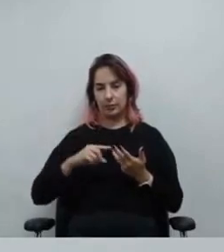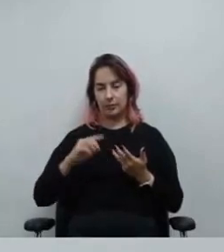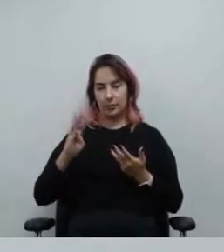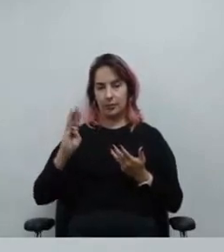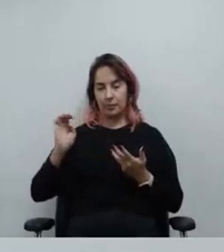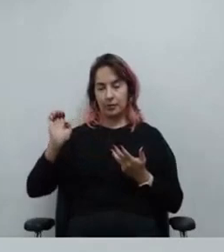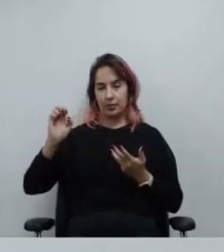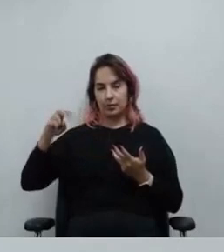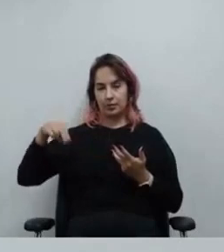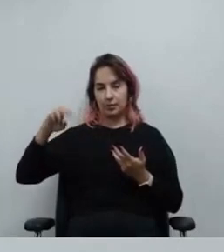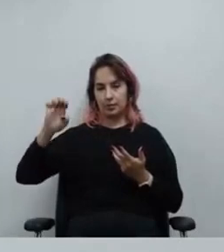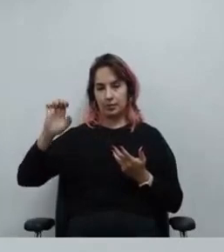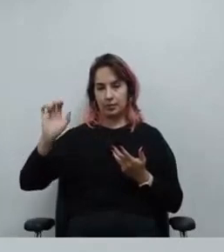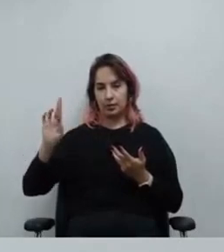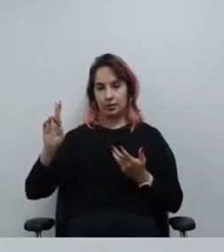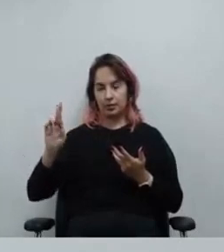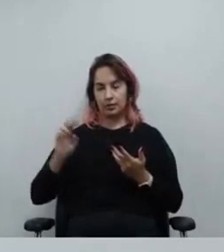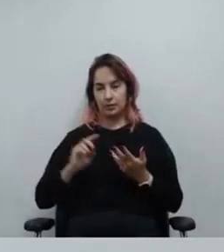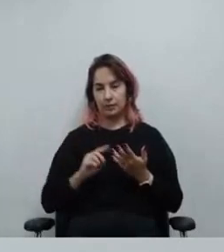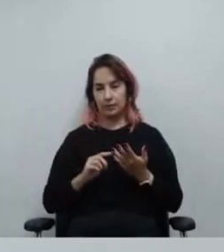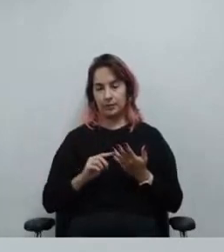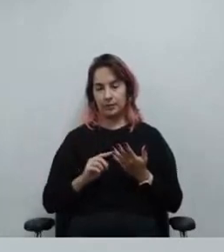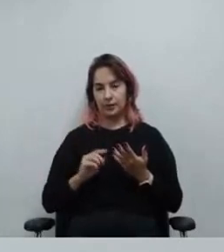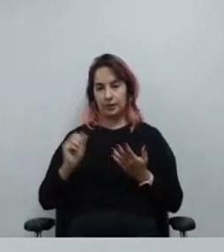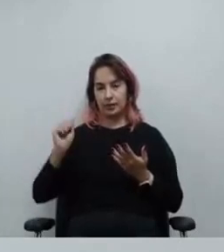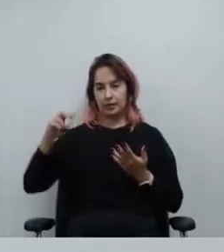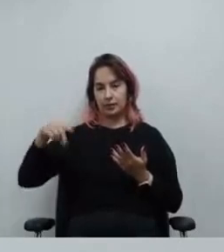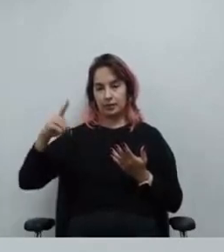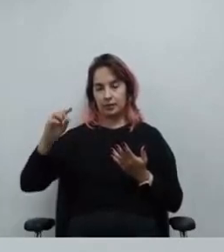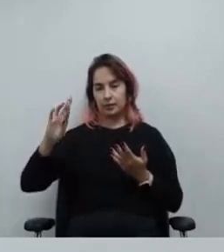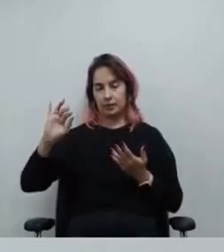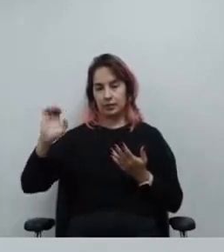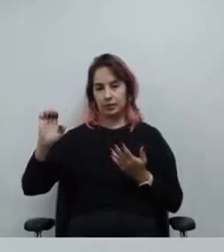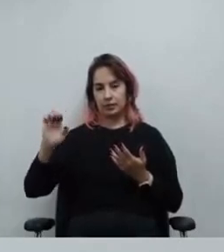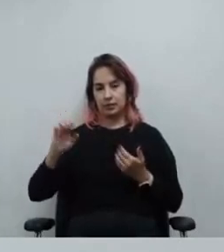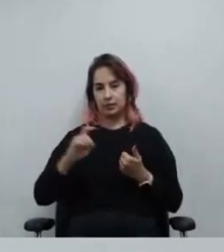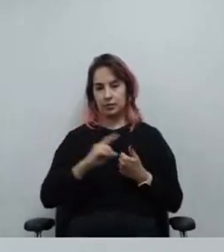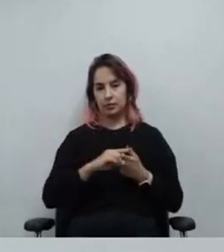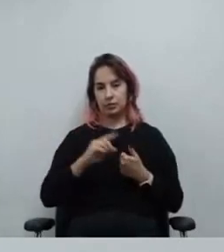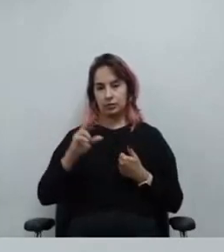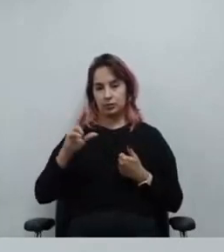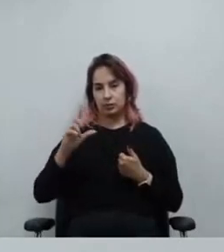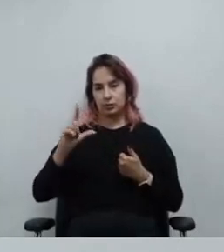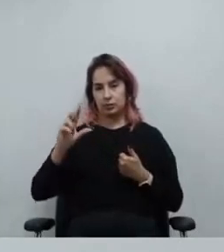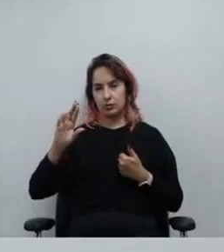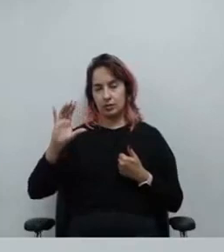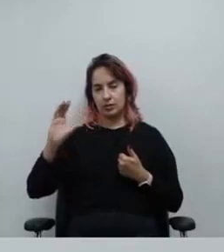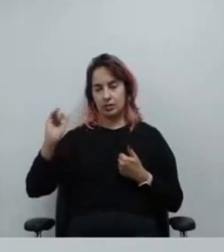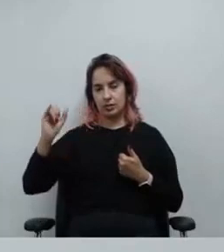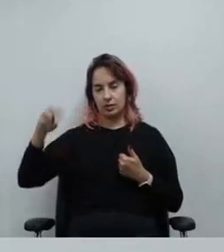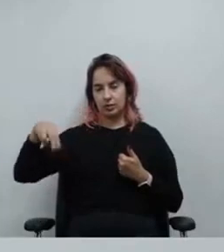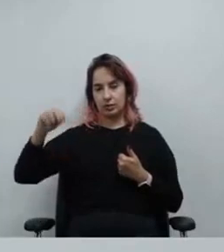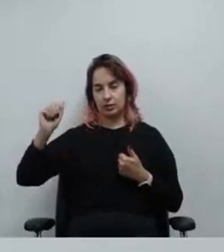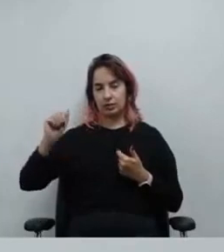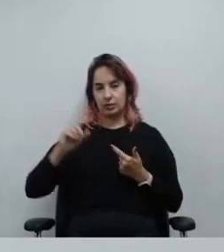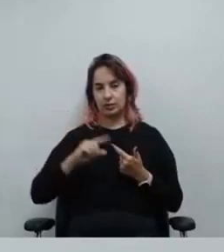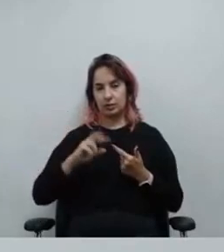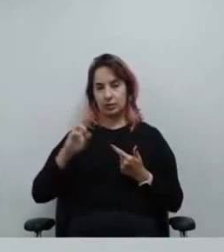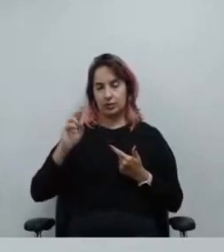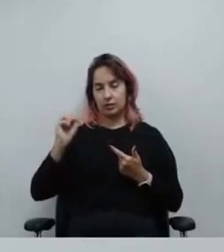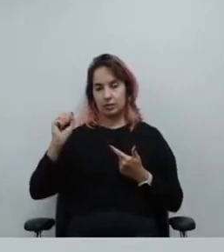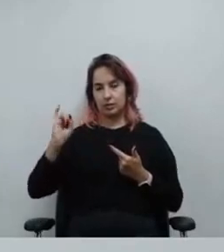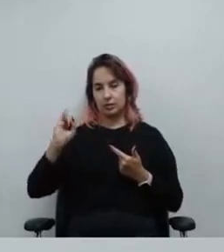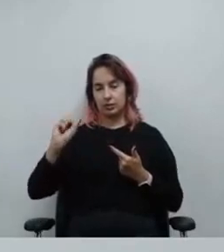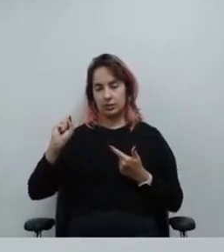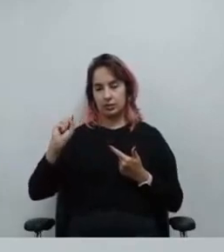Silva, André Alvino Pereira Santos, Luciana de Souza Teixeira, Raíssa Fernandes Lima